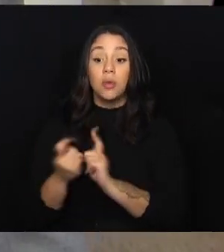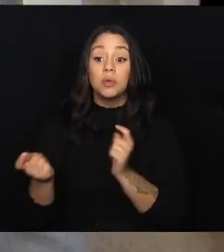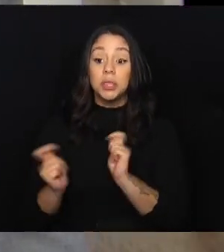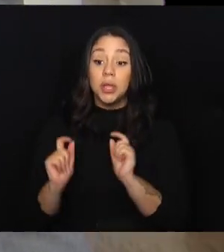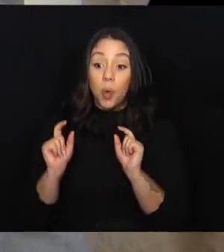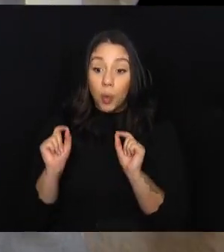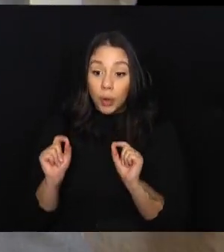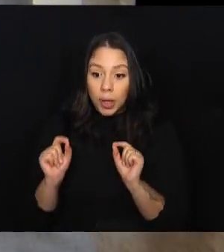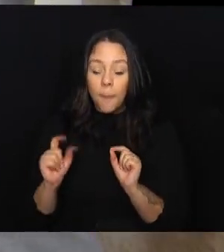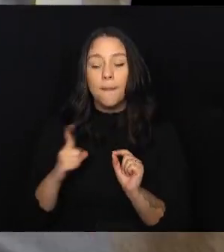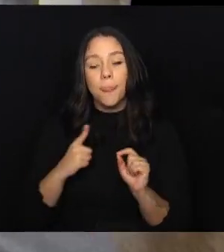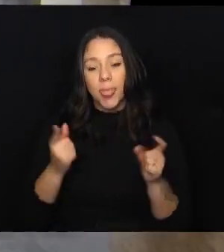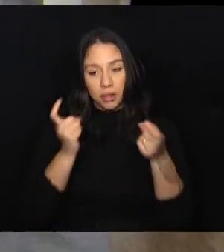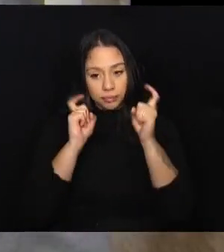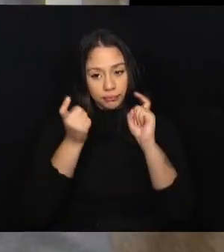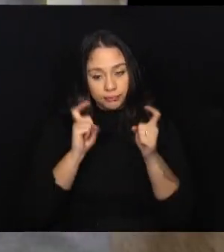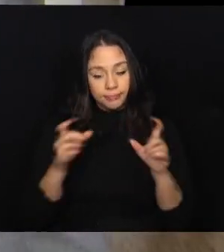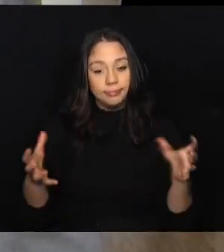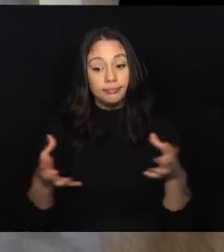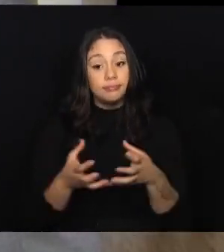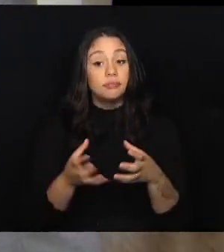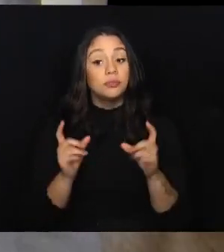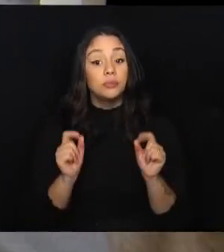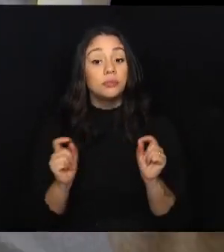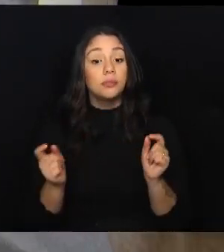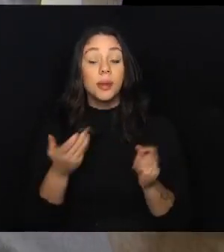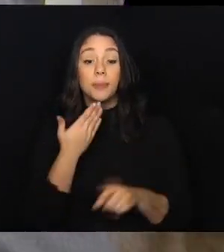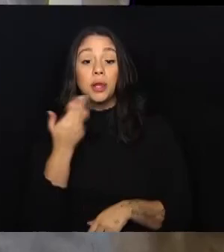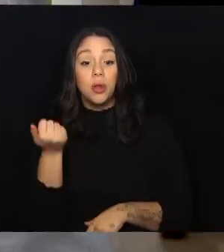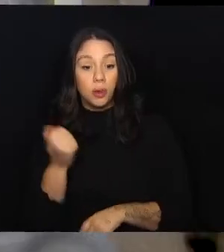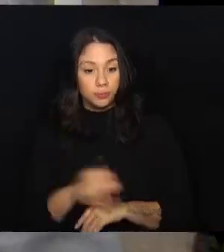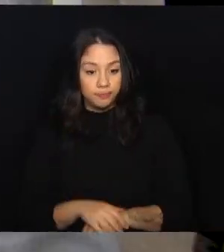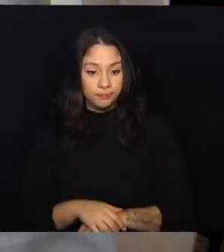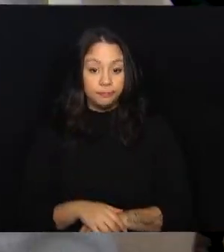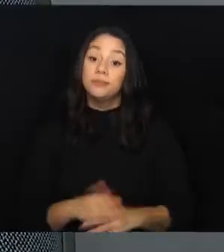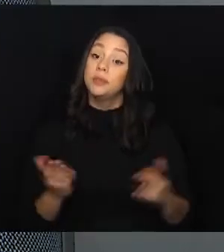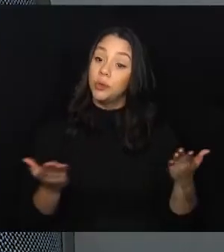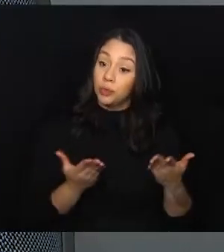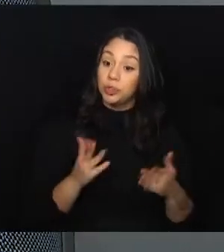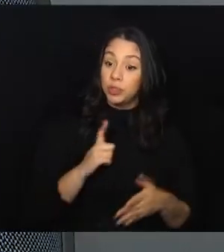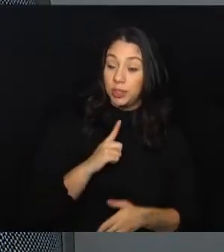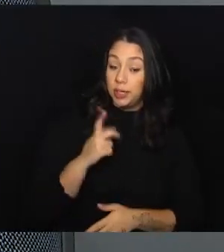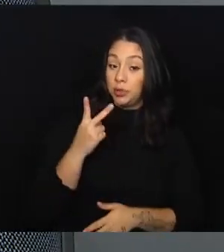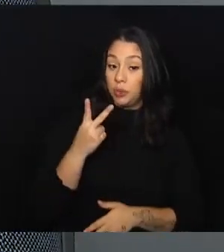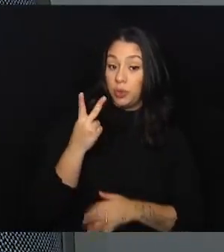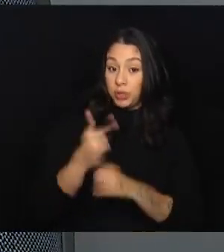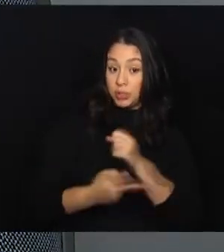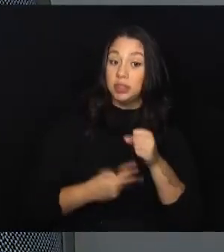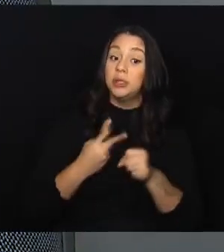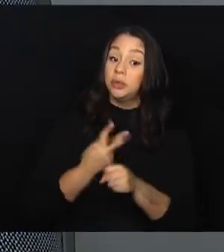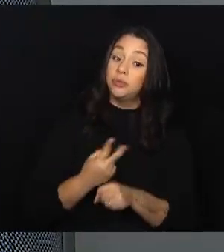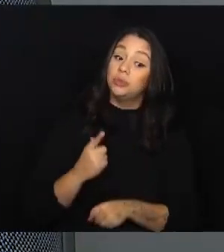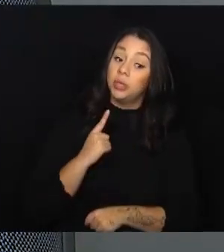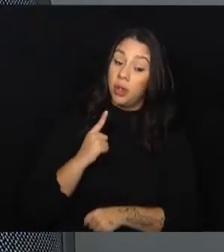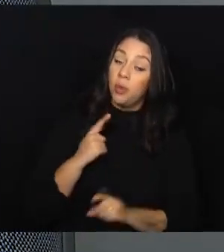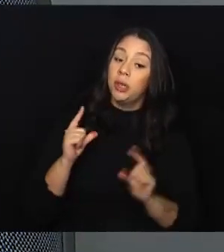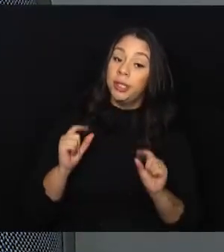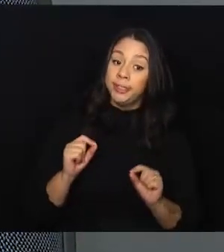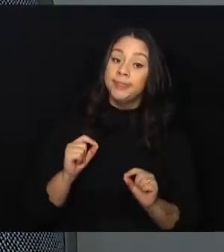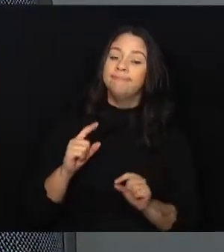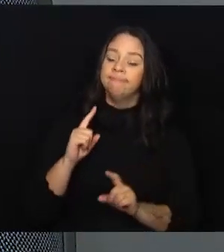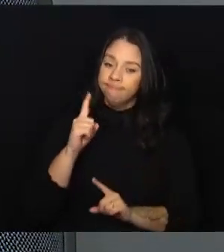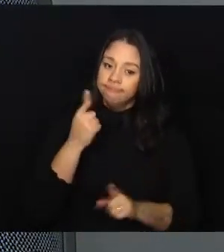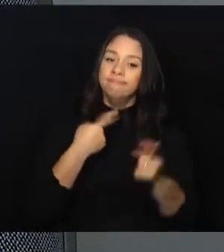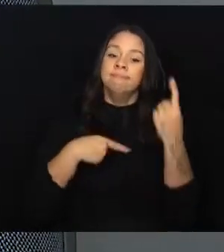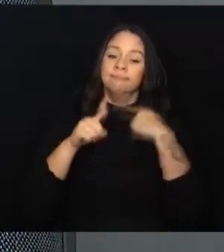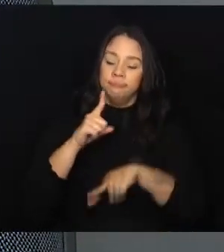de Assistência Social poder fazer uma reunião para ver o que era possível fazer e hoje a gente completando dois anos a gente pode